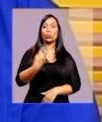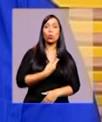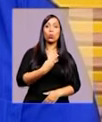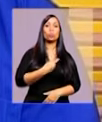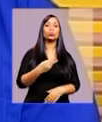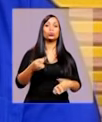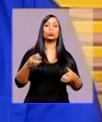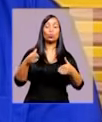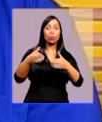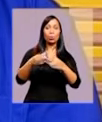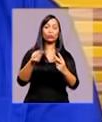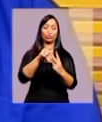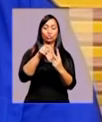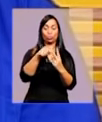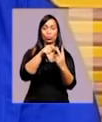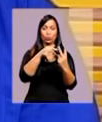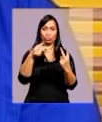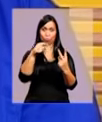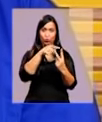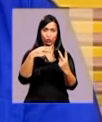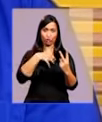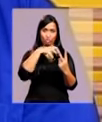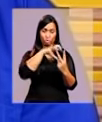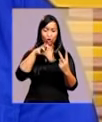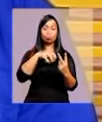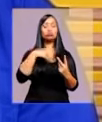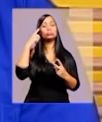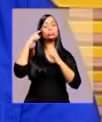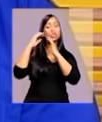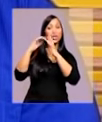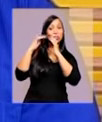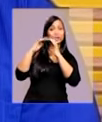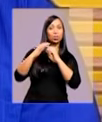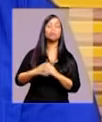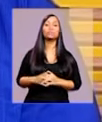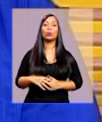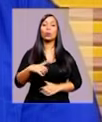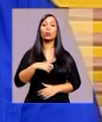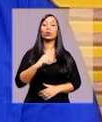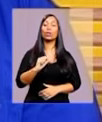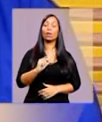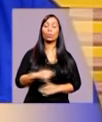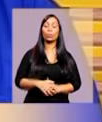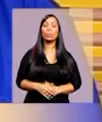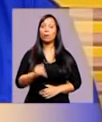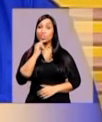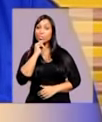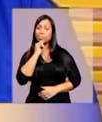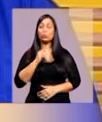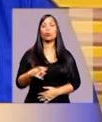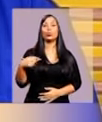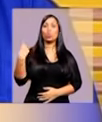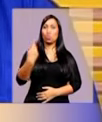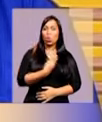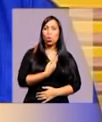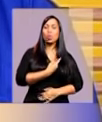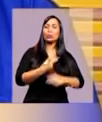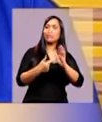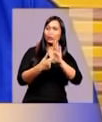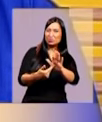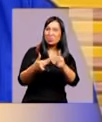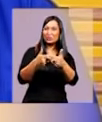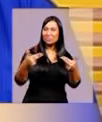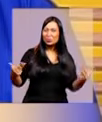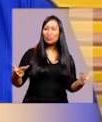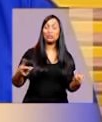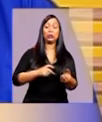Nós olhamos para isso de 2 pontos distintos. Um através da meditação, que tem a ver com o seguinte. Por exemplo, quando nós somos